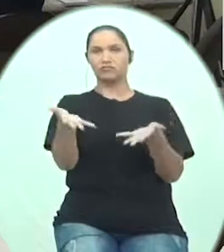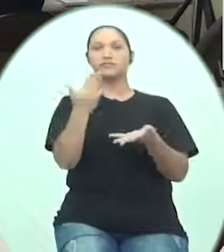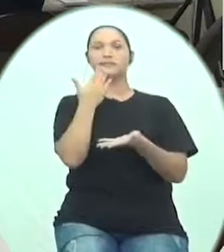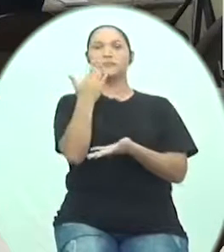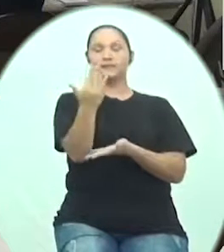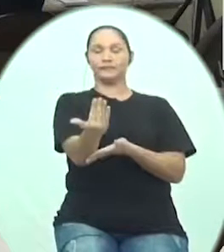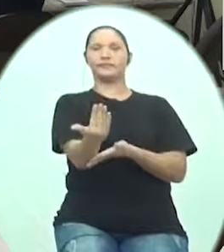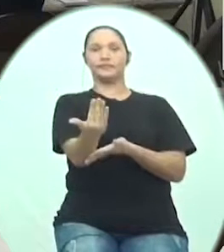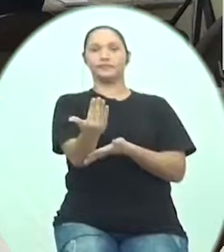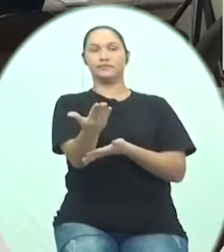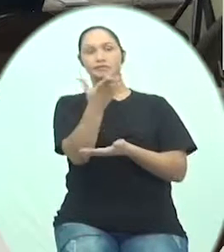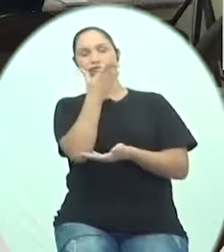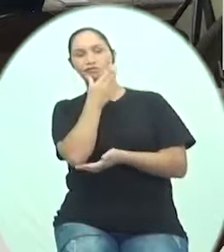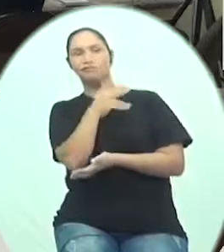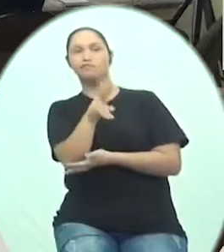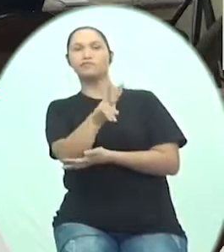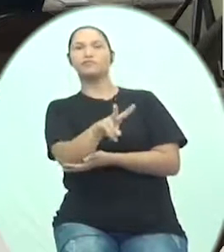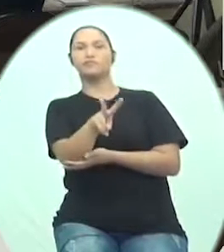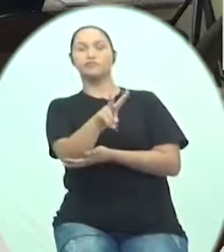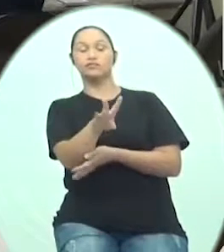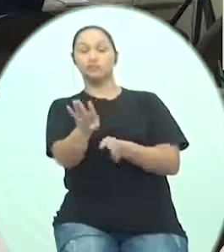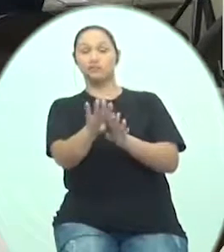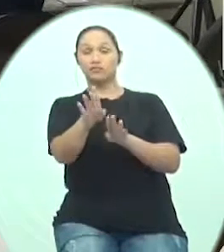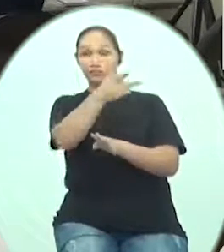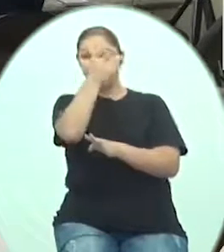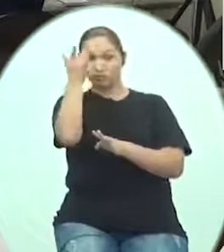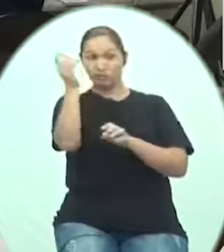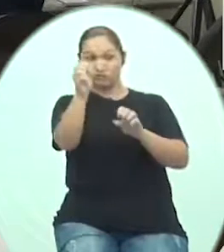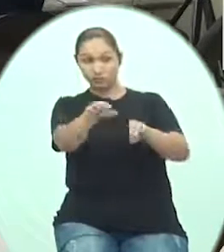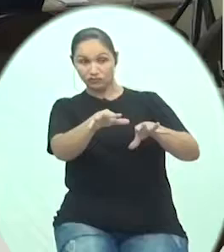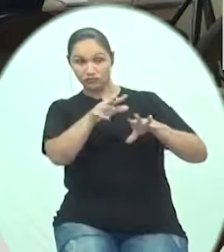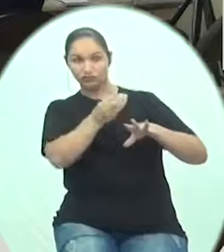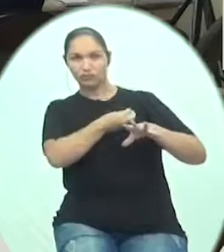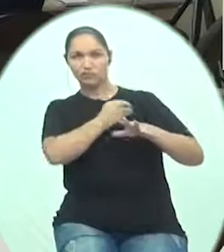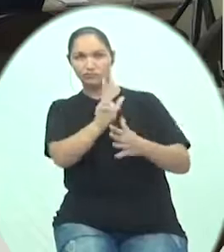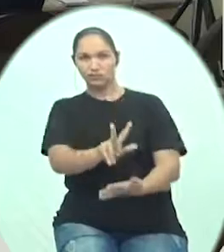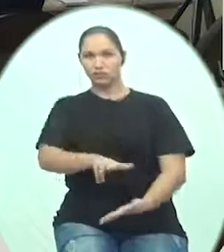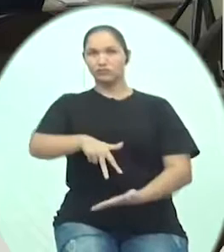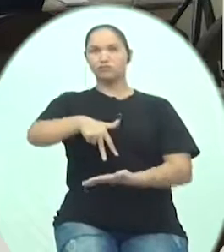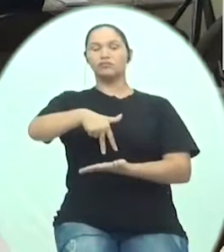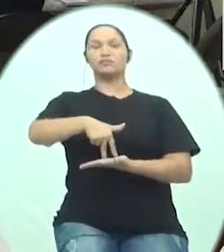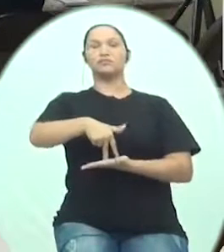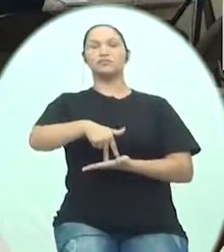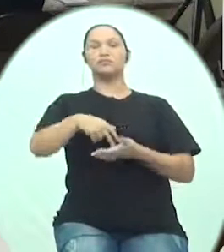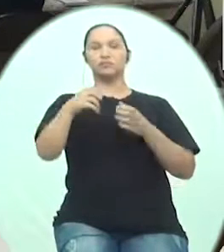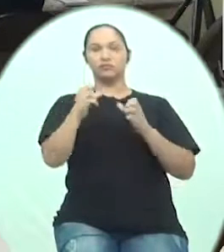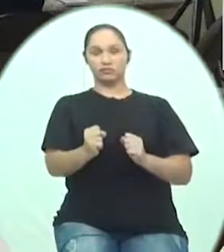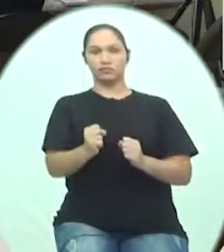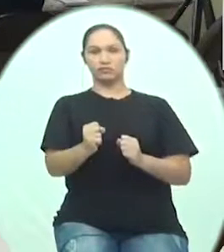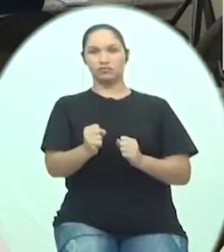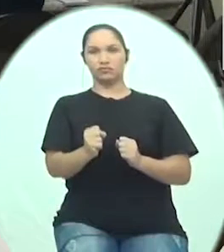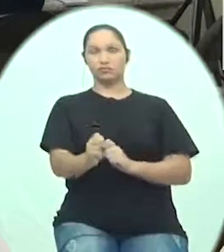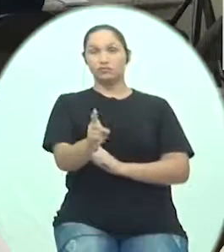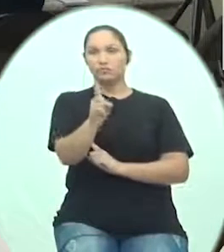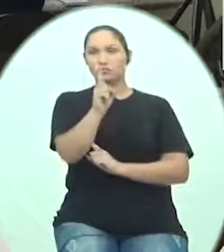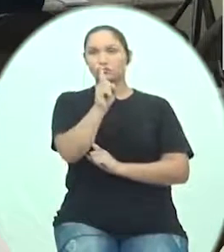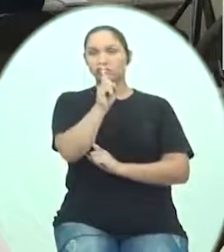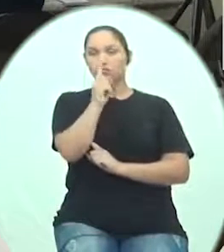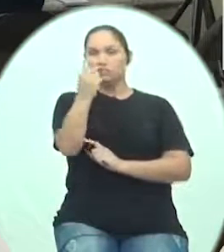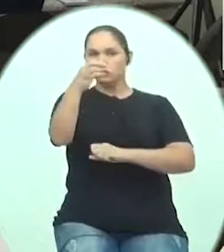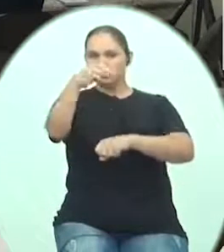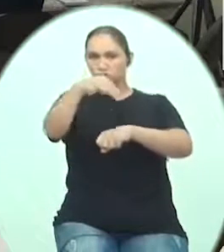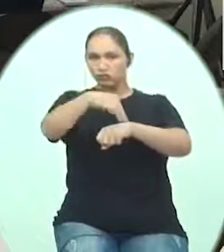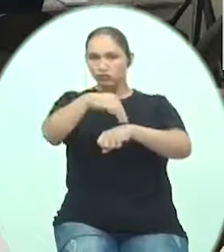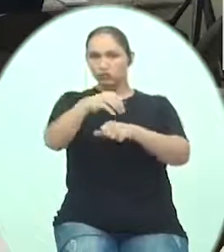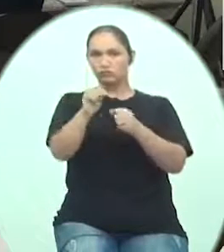Solicito aos senhores vereadores e ao público presente para que de pé possamos respeitar o minuto de silêncio em memória de Luciano